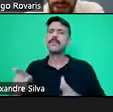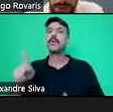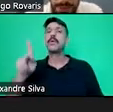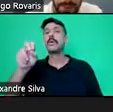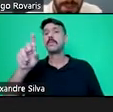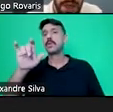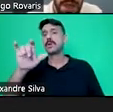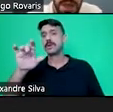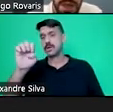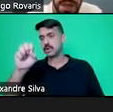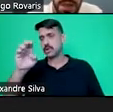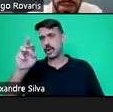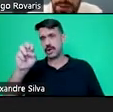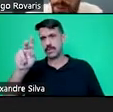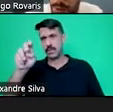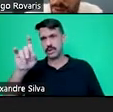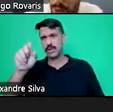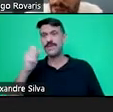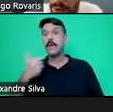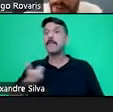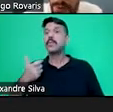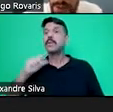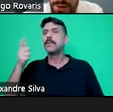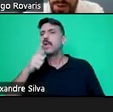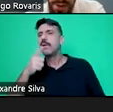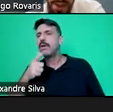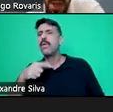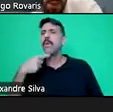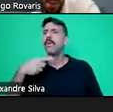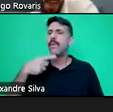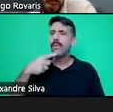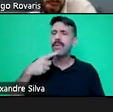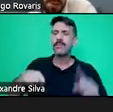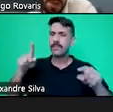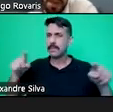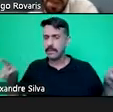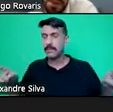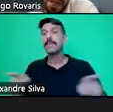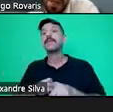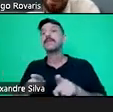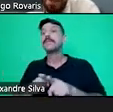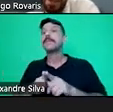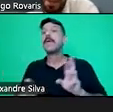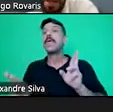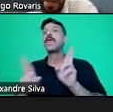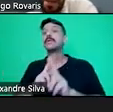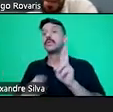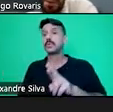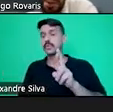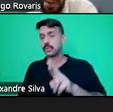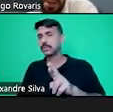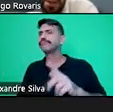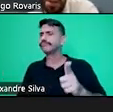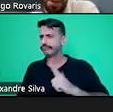rendimento educacional. E eu vou mostrar um pouquinho para vocês sobre resultados preliminares que a gente já tem a partir